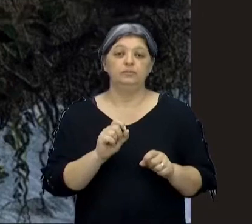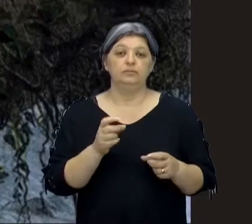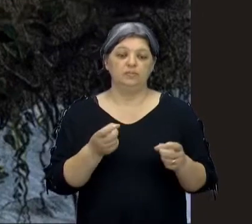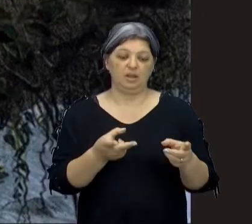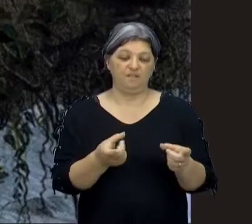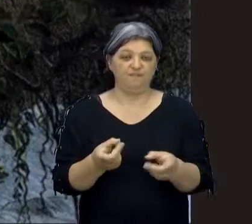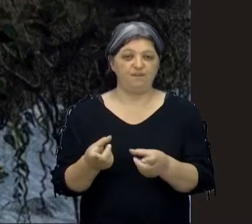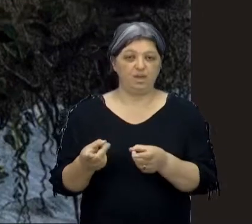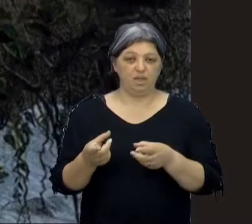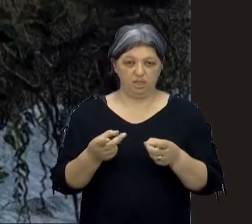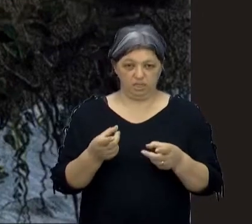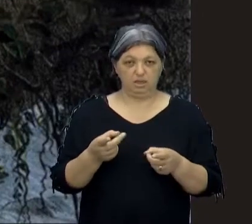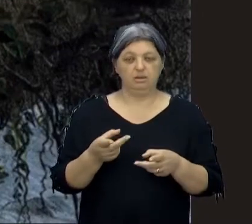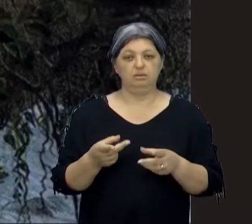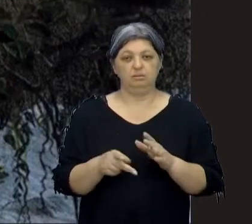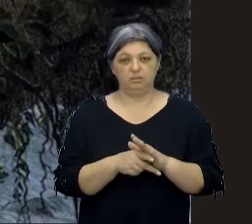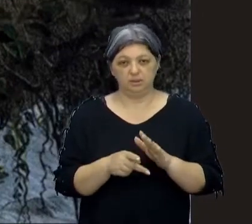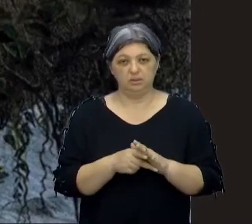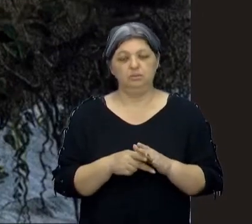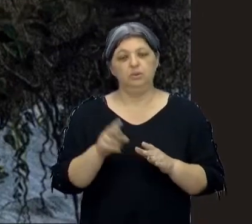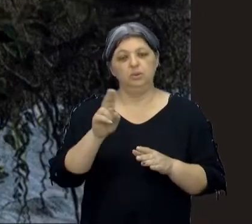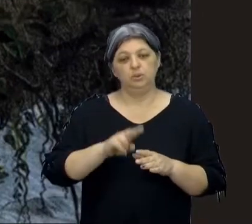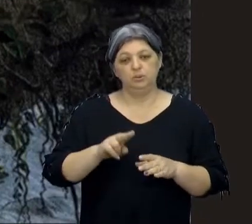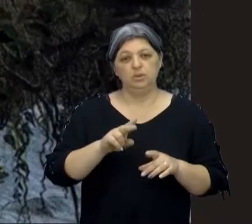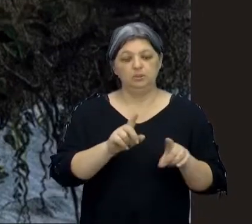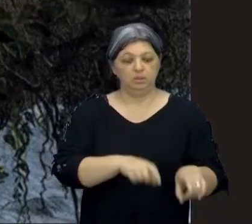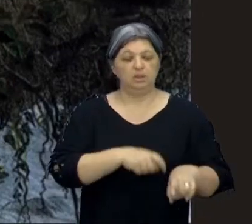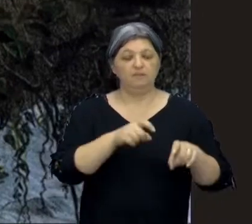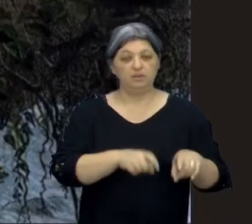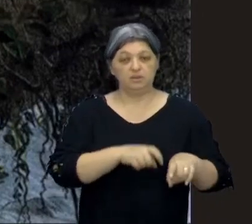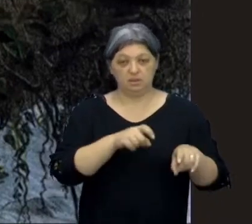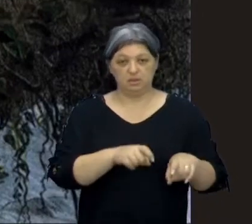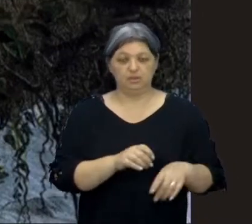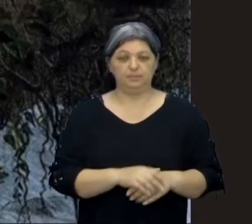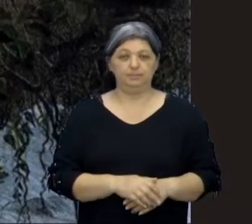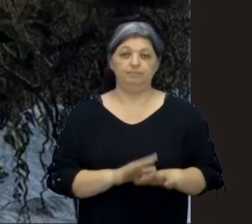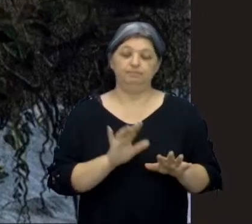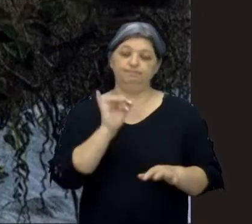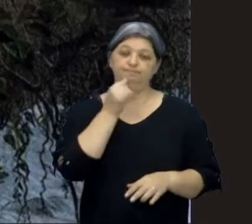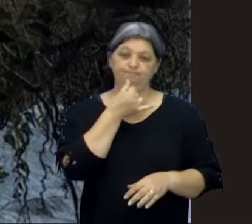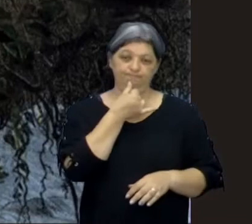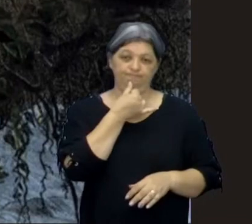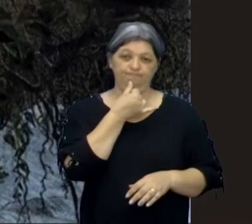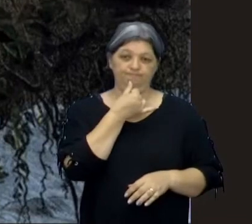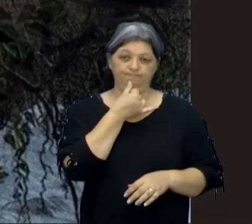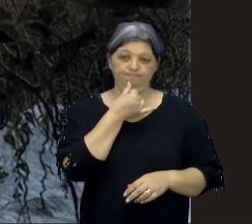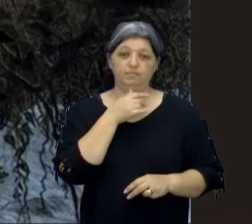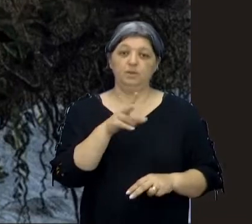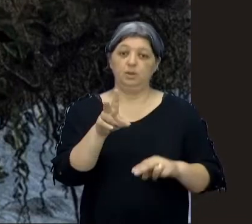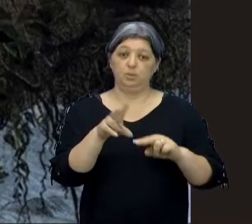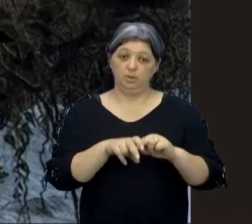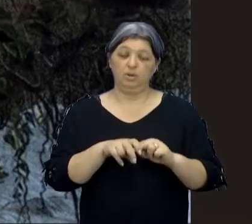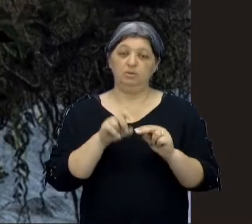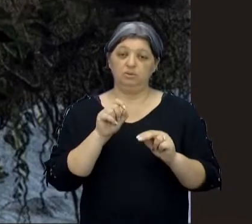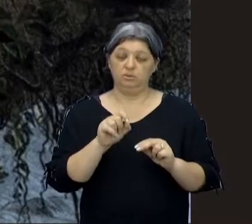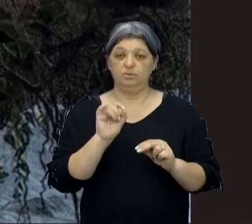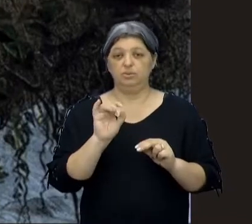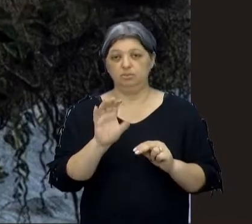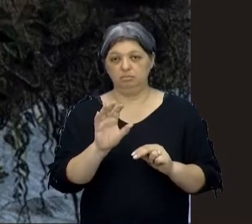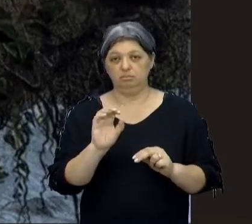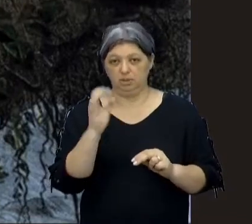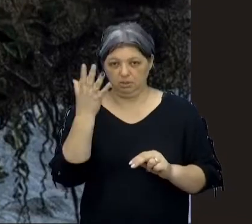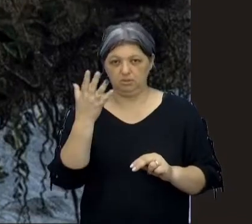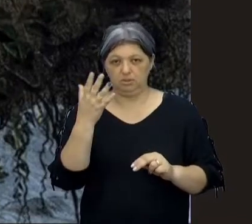vendendo né utilizando nas suas próprias fazendas tal então infelizmente por causa disso O Brasil